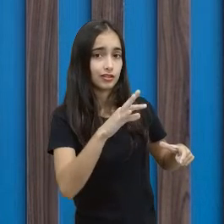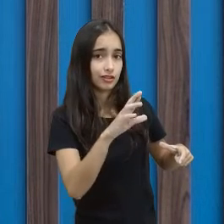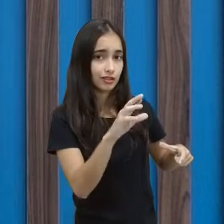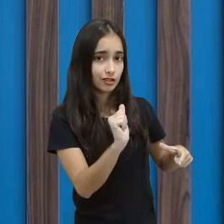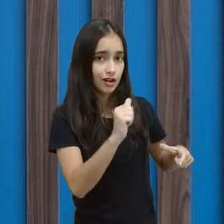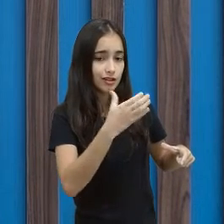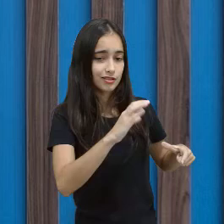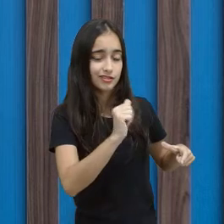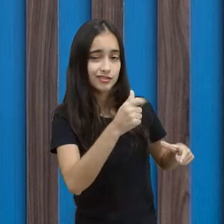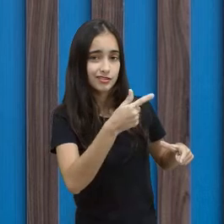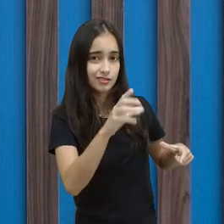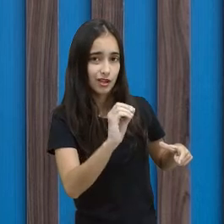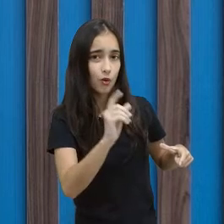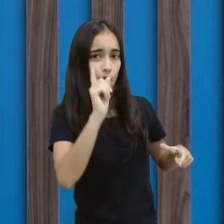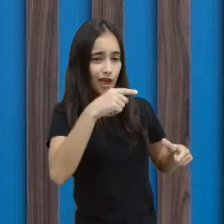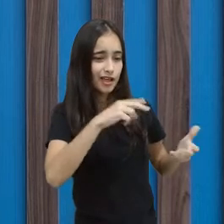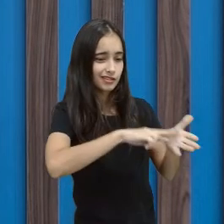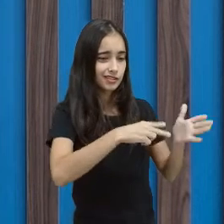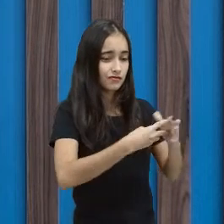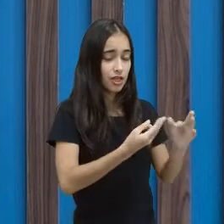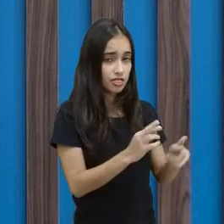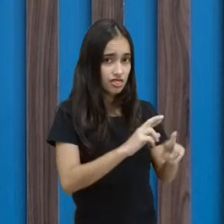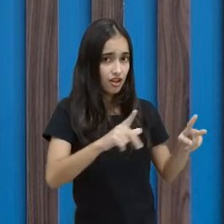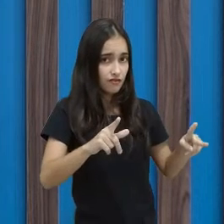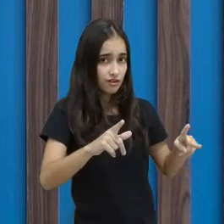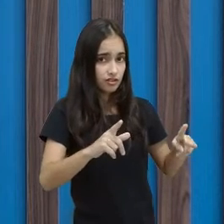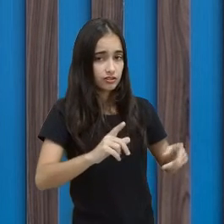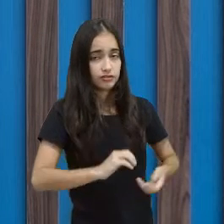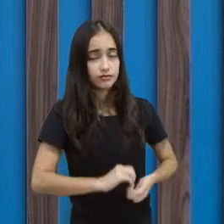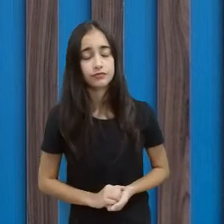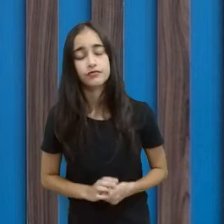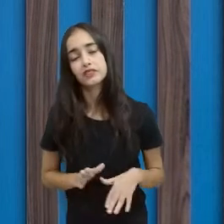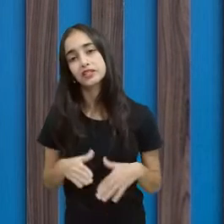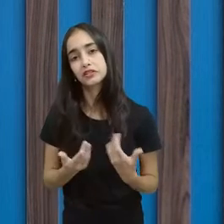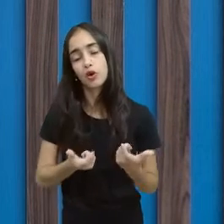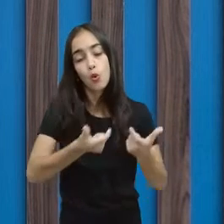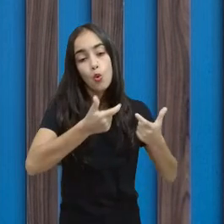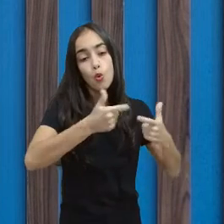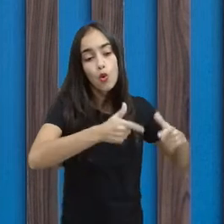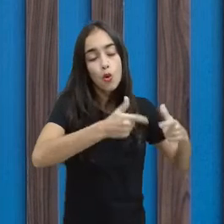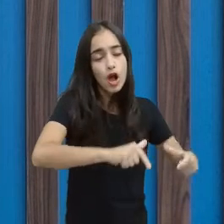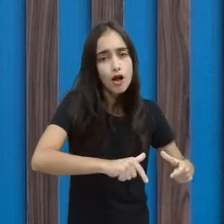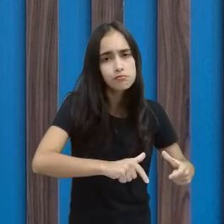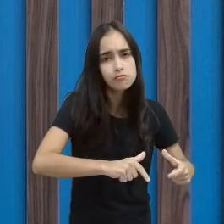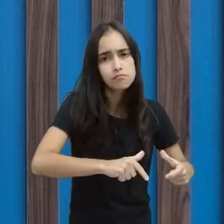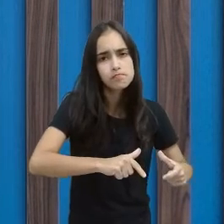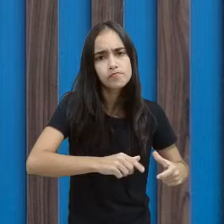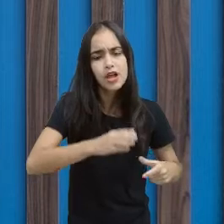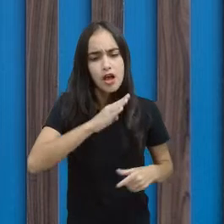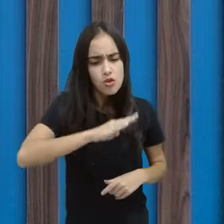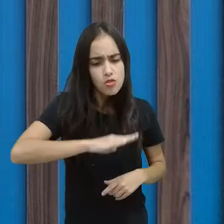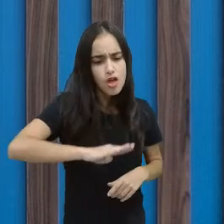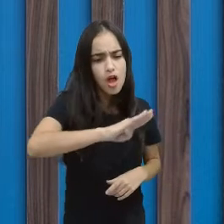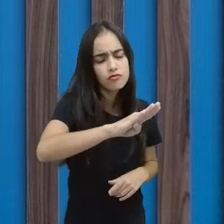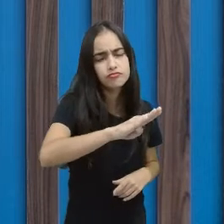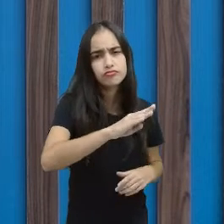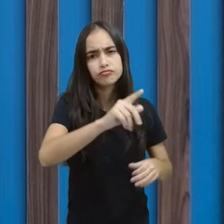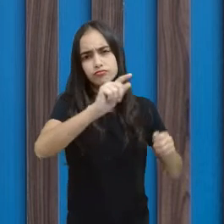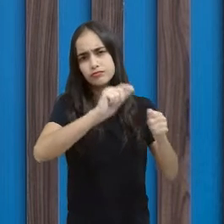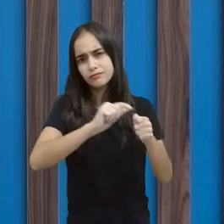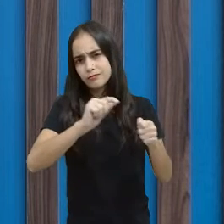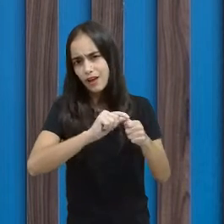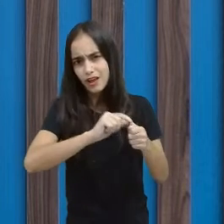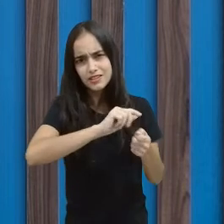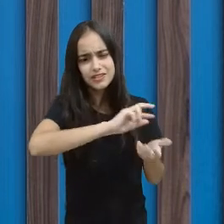outra. Agora, esses campos de concentração que os nazistas fizeram, principalmente em Sobibor, em